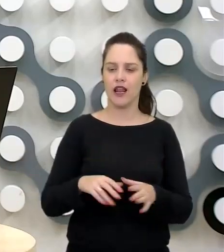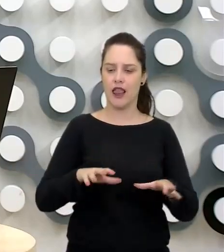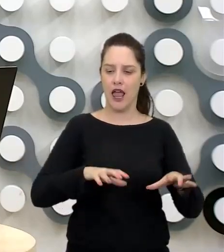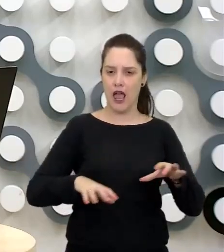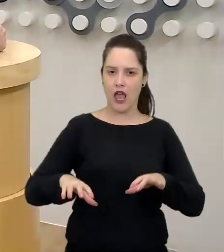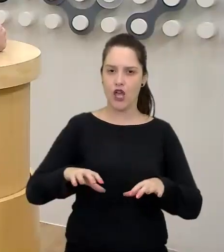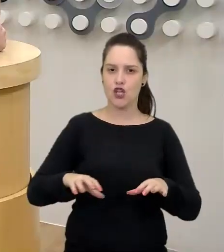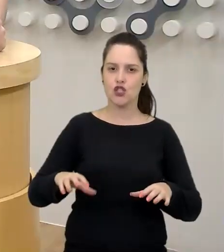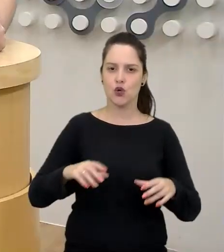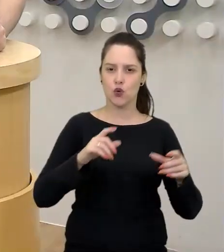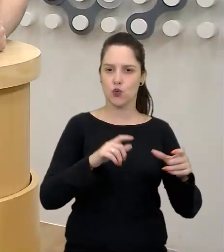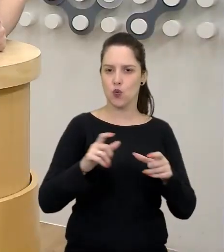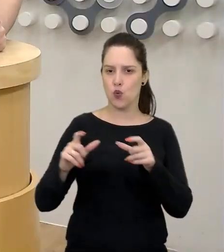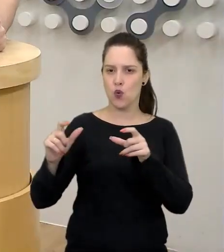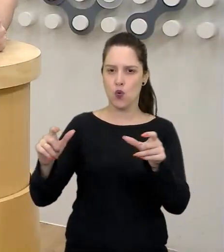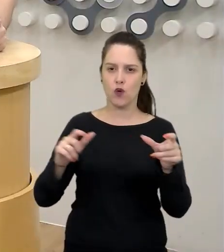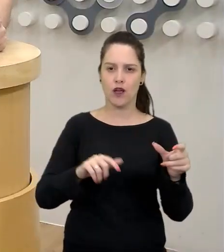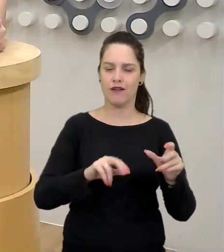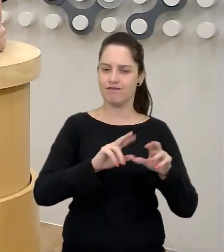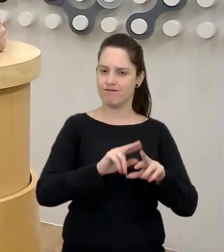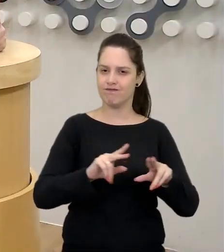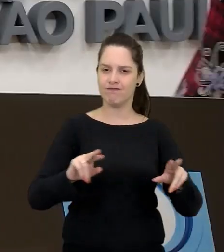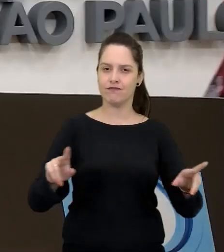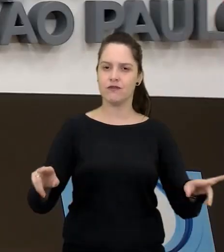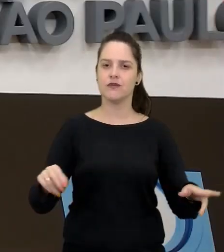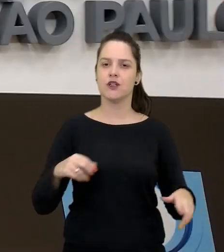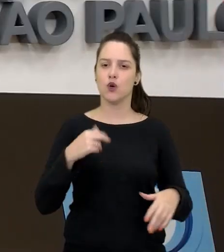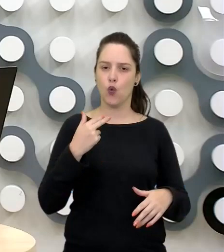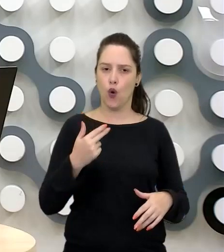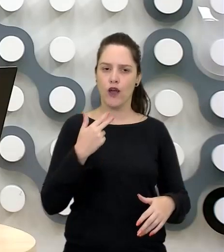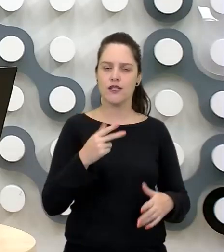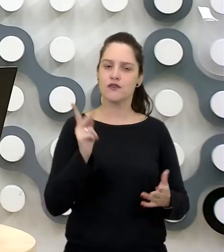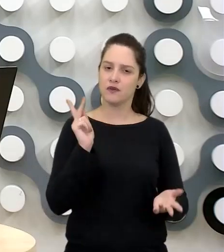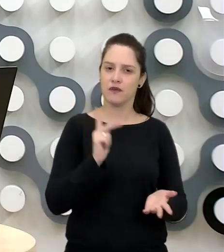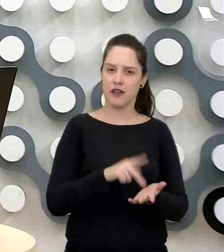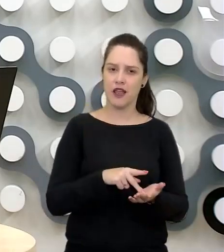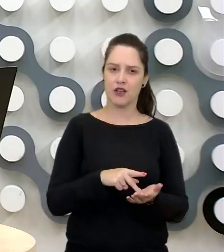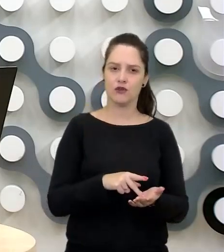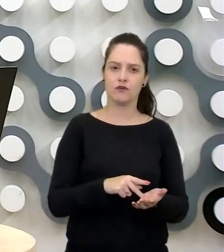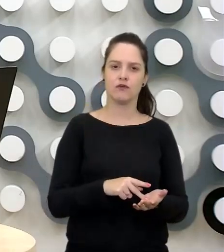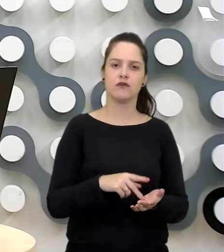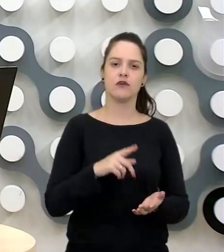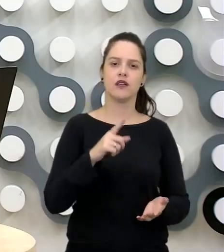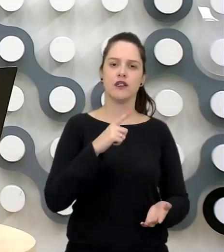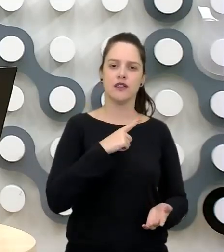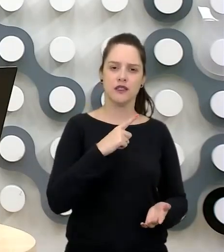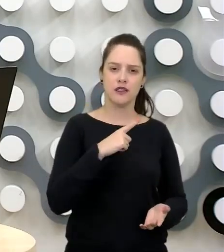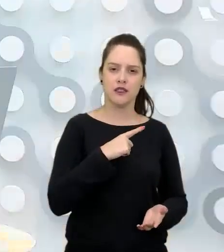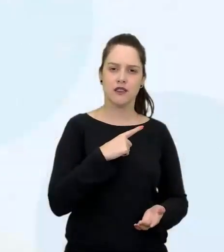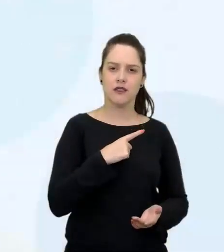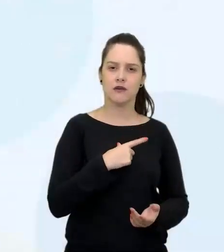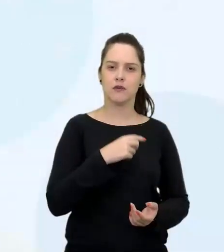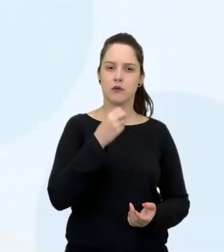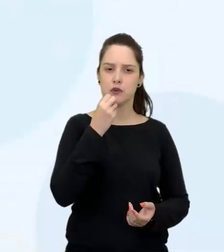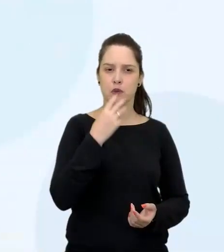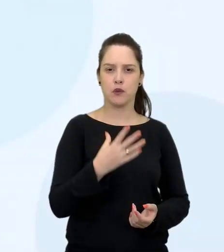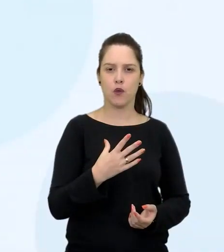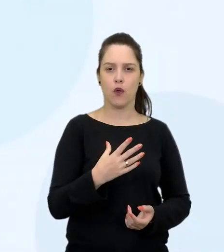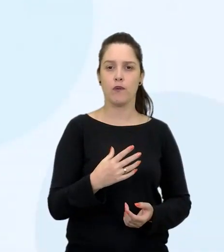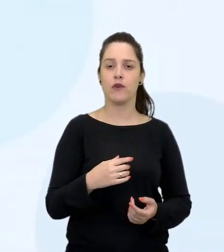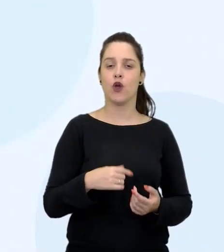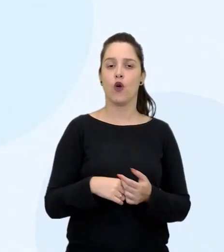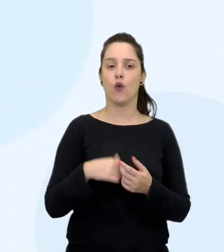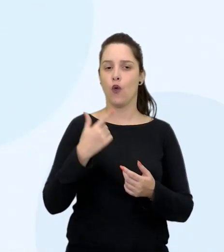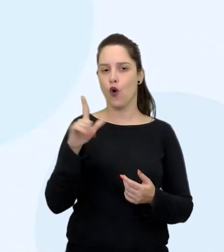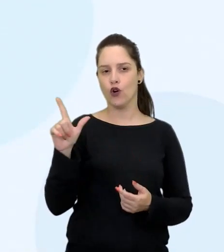assim. Então, para mim, tá muito na minha infância isso, assim. Então. Também tem o livro do Esopo. Esopo ou Esopo? Esopo,